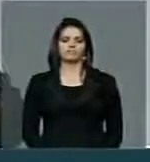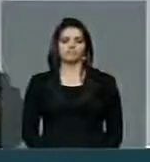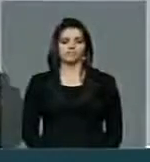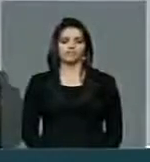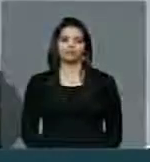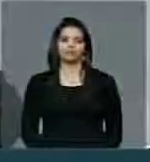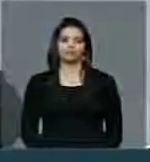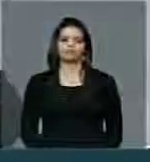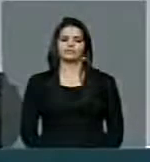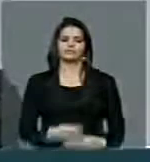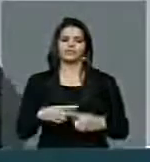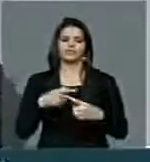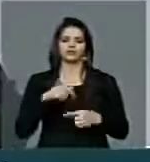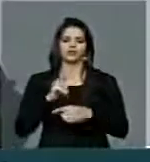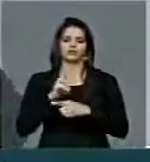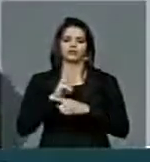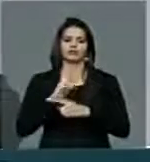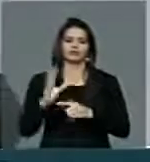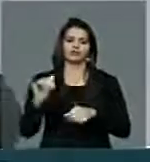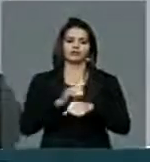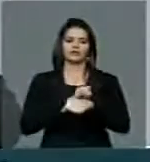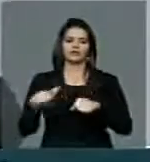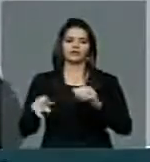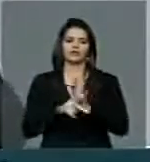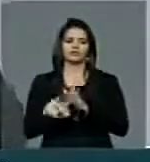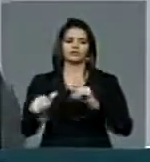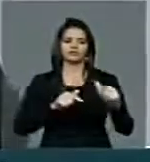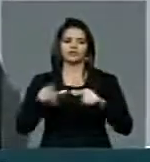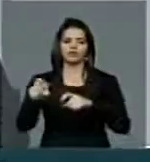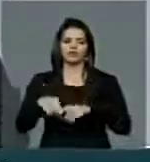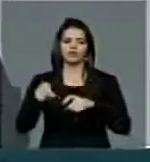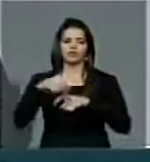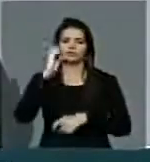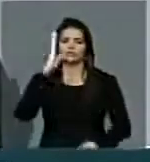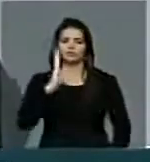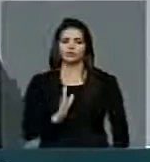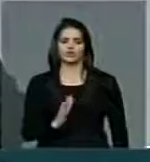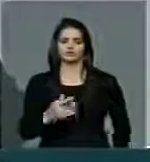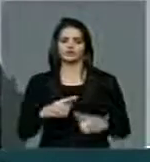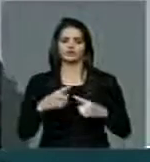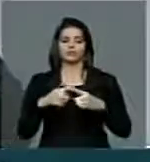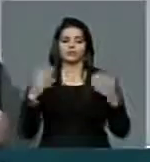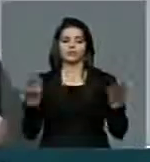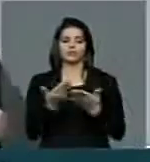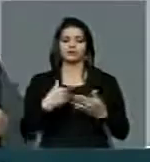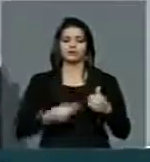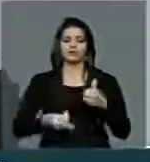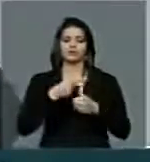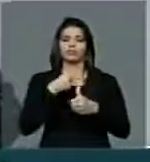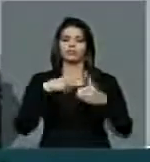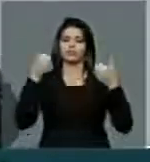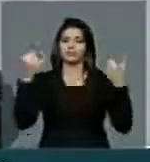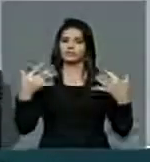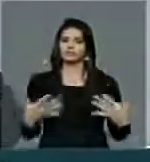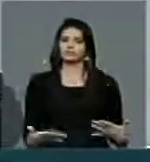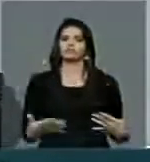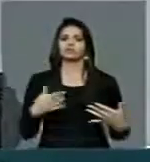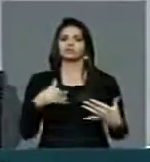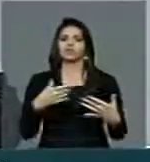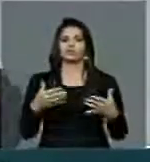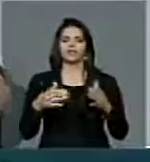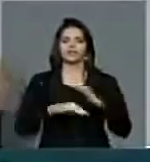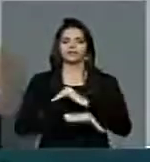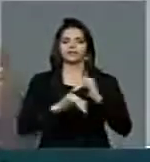salvaguarda necessárias à função estratégica da atividade agropecuária no Brasil. Então, a primeira observação a ser colocada é